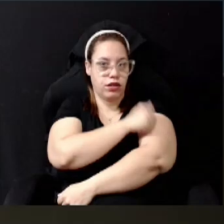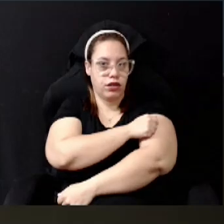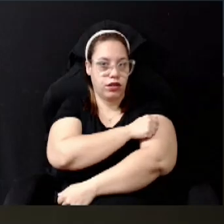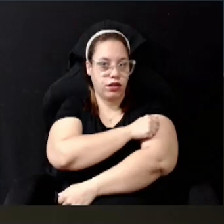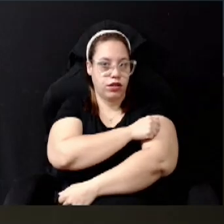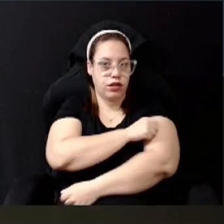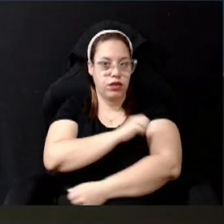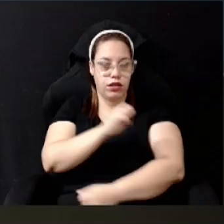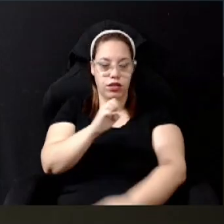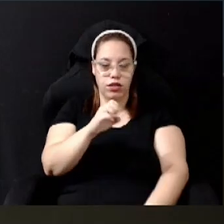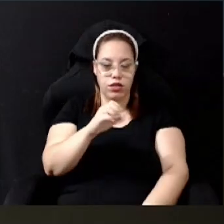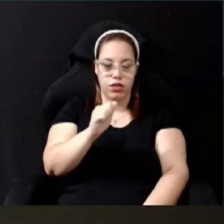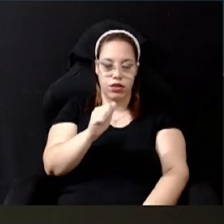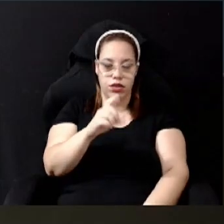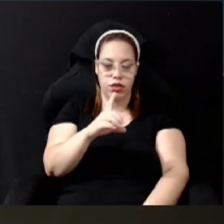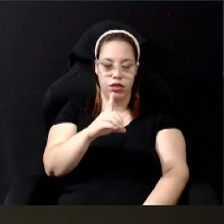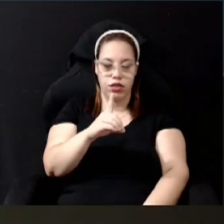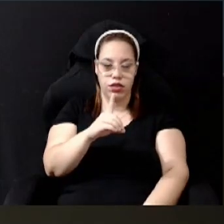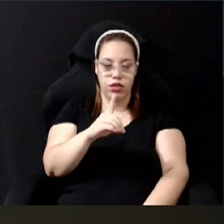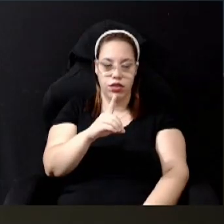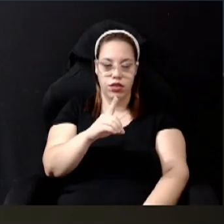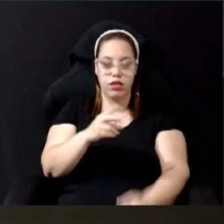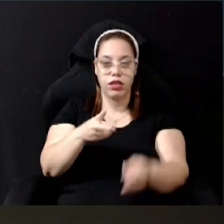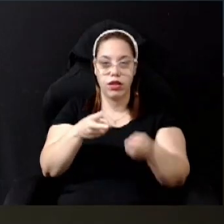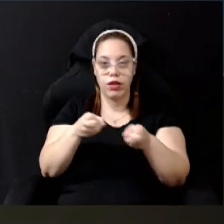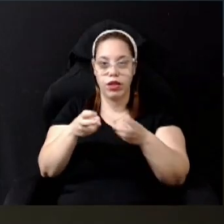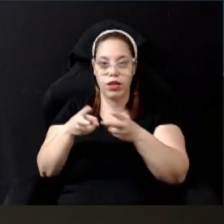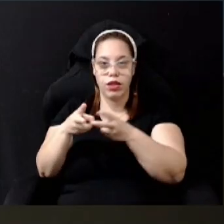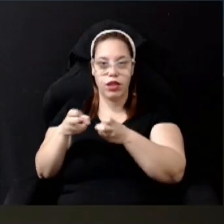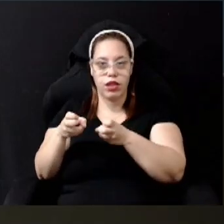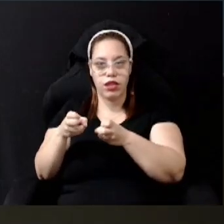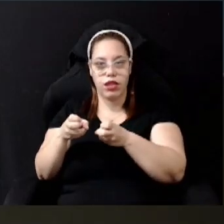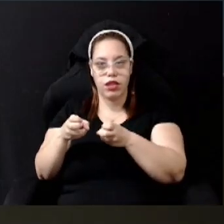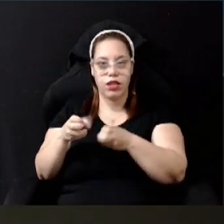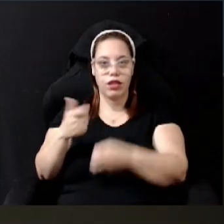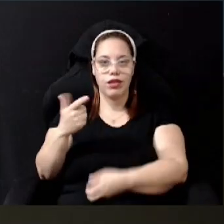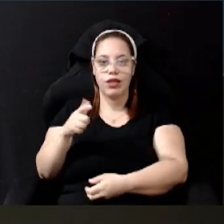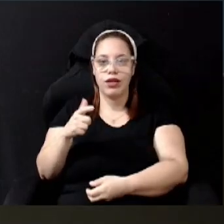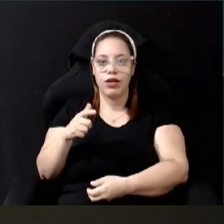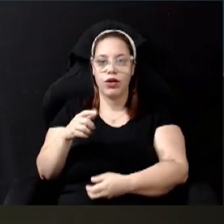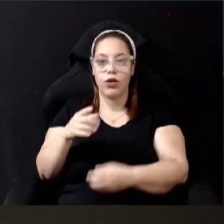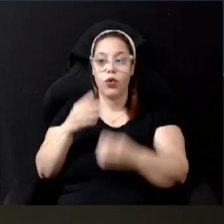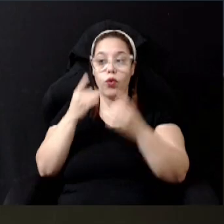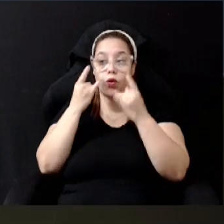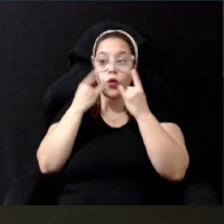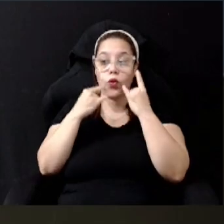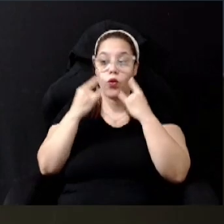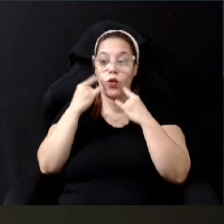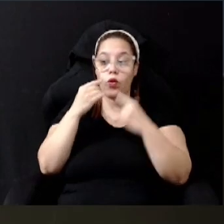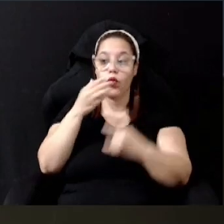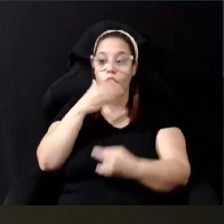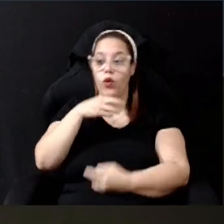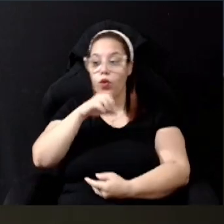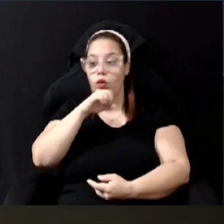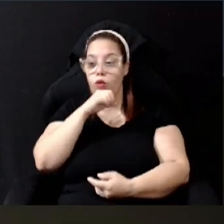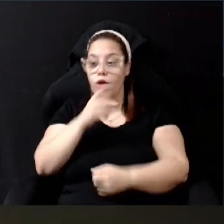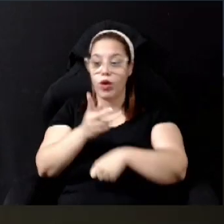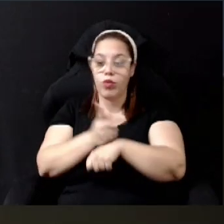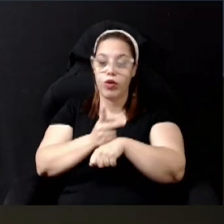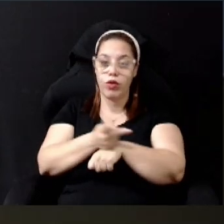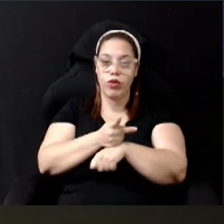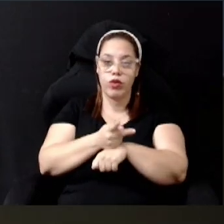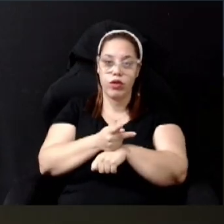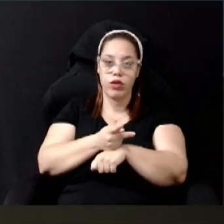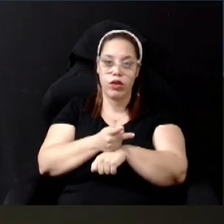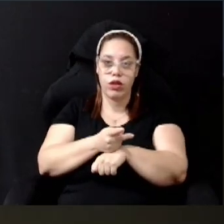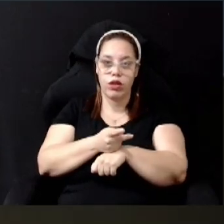EAD, a gente começou a perceber que o nosso público ele não era mais o foco. O pai, quando procurava a gente, vinha para ver para o filho,